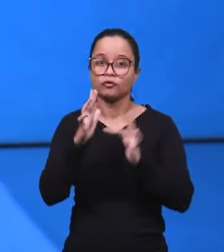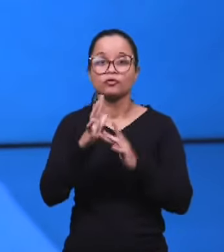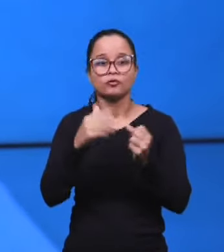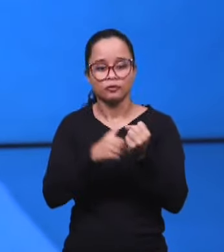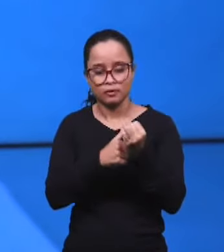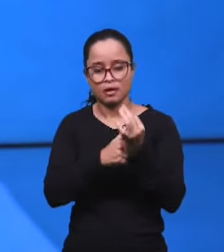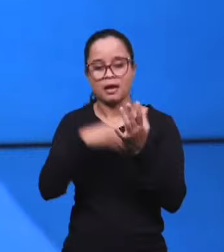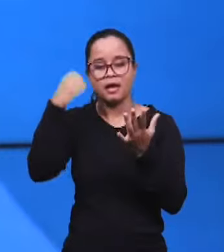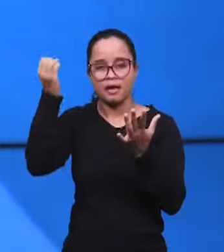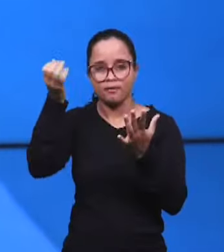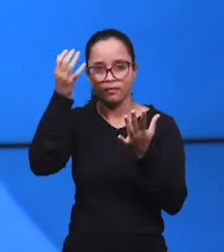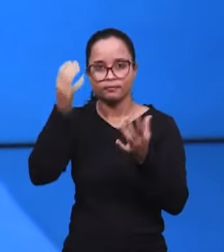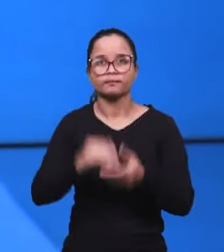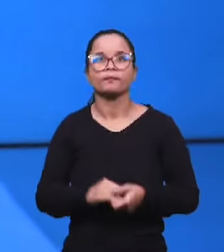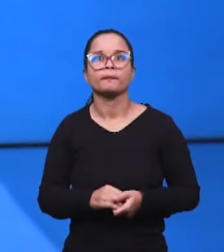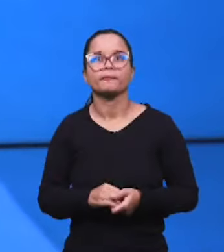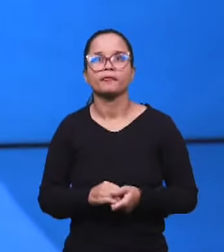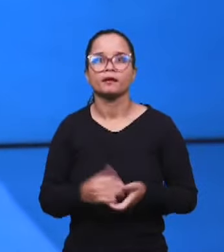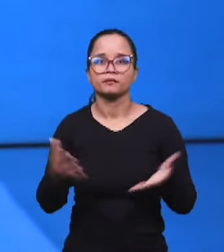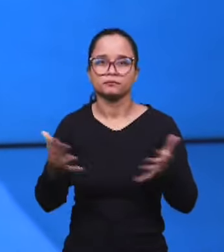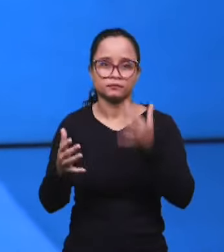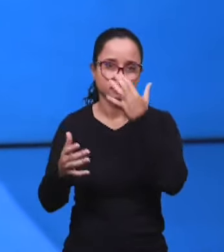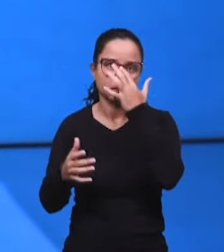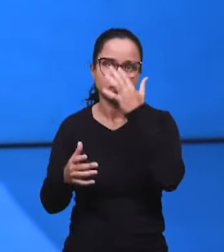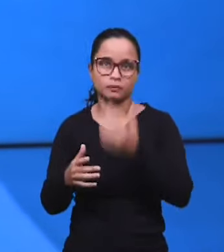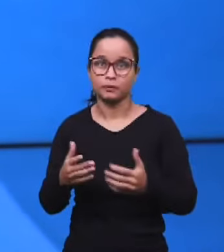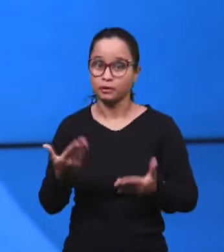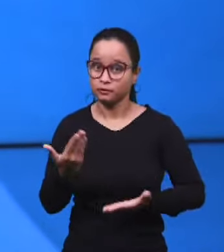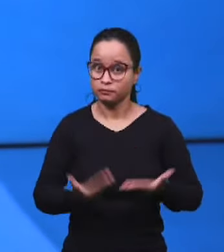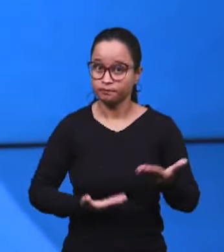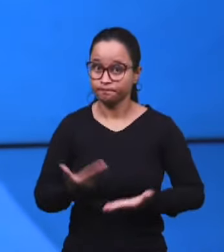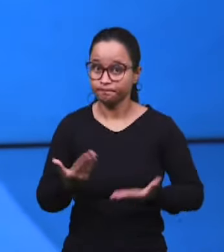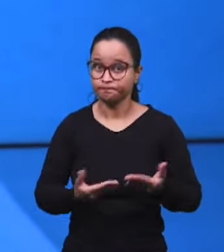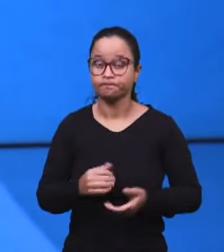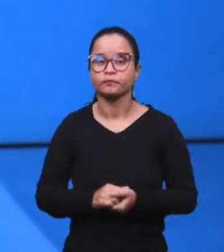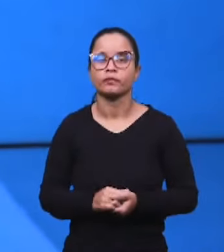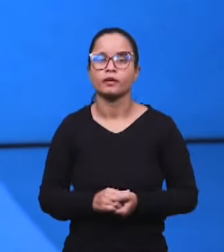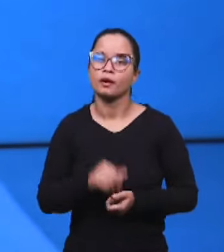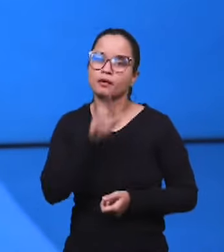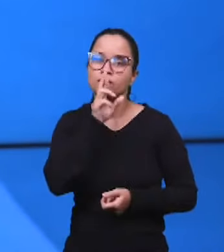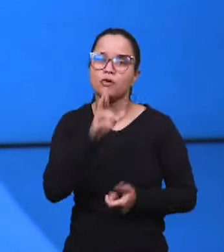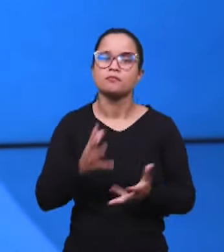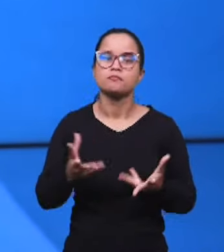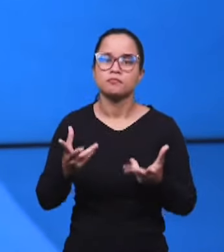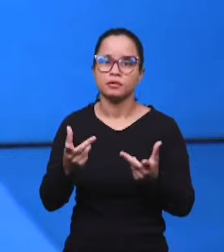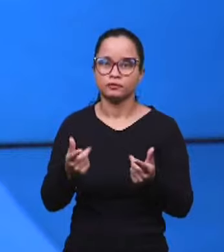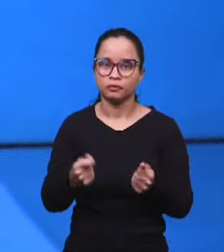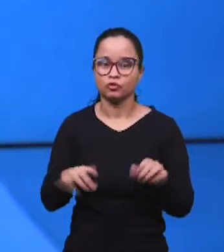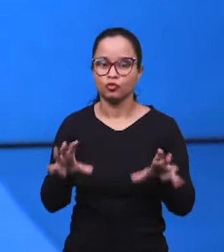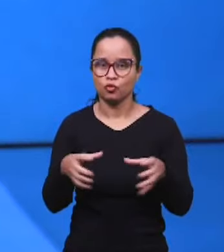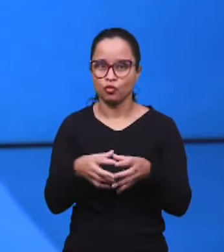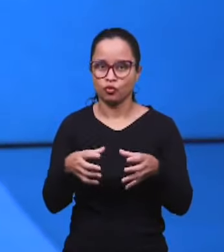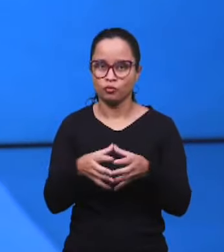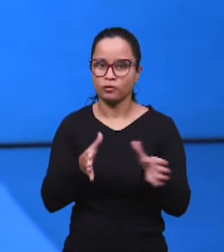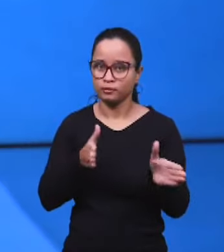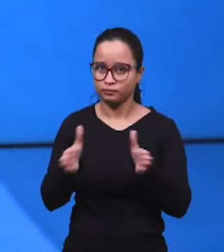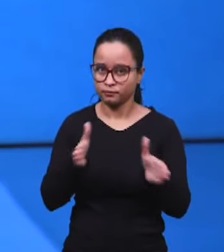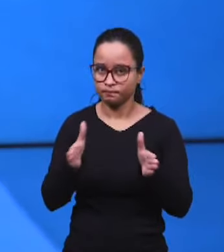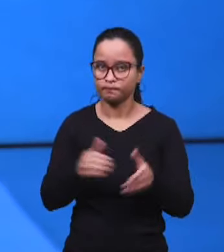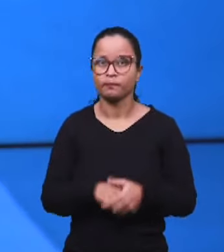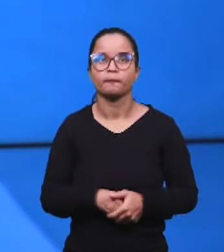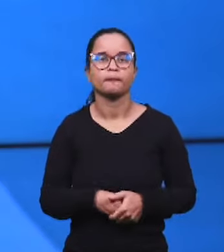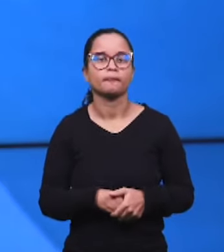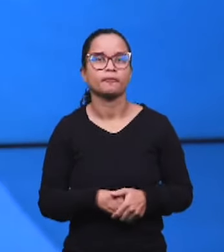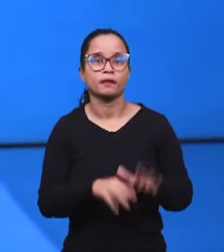fossem revelados. E ele transfere esses mistérios para a igreja. Que resposta maravilhosa do nosso grupo de acessibilidade,